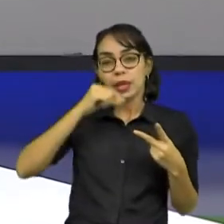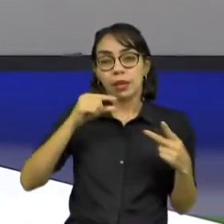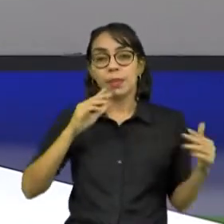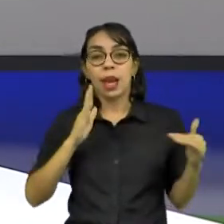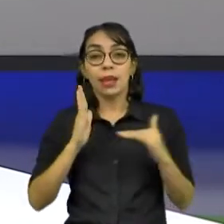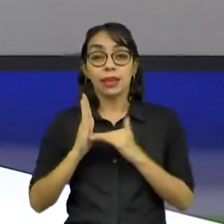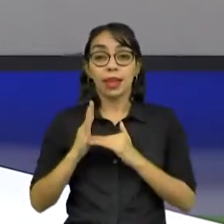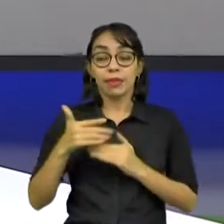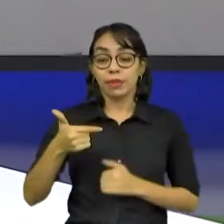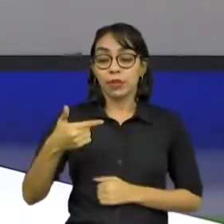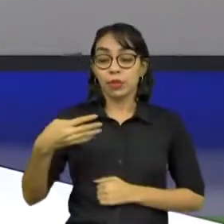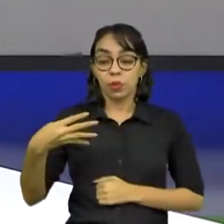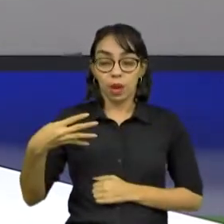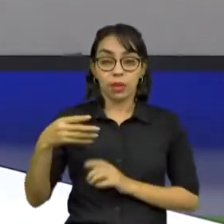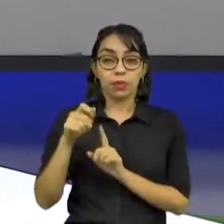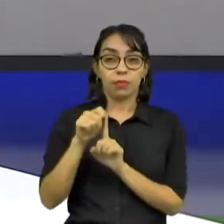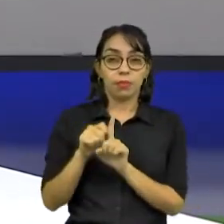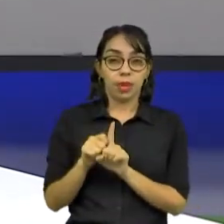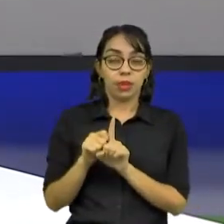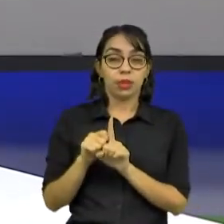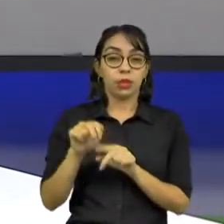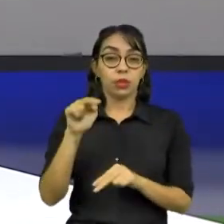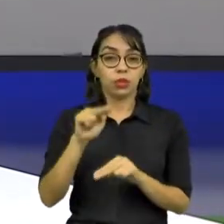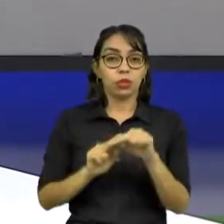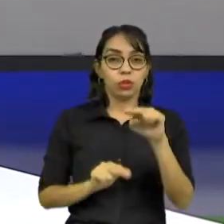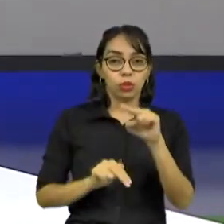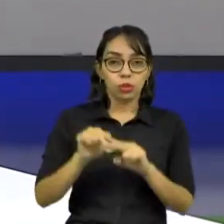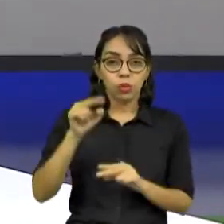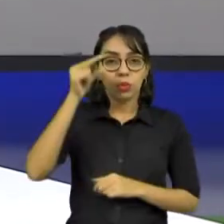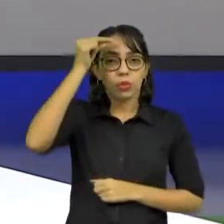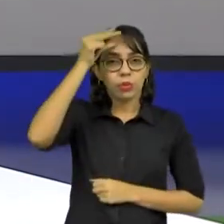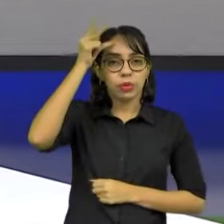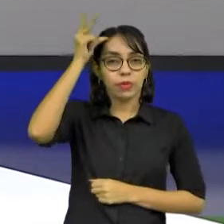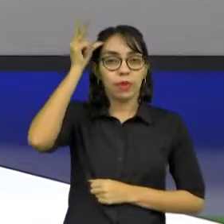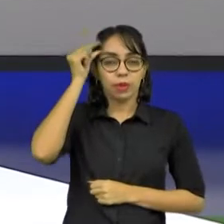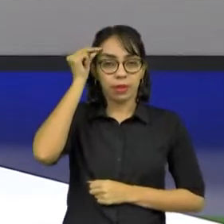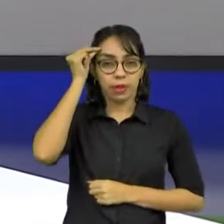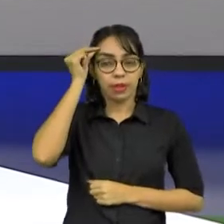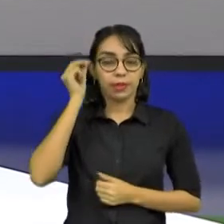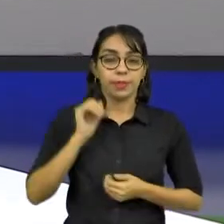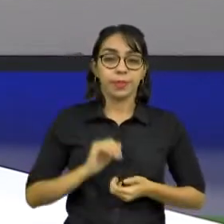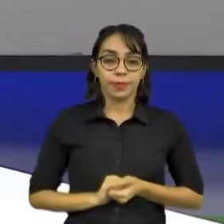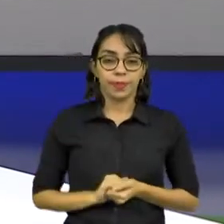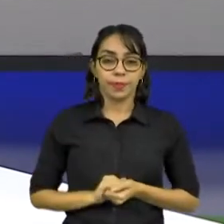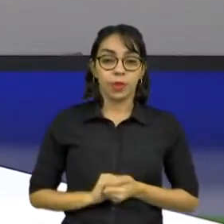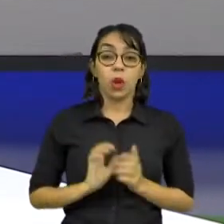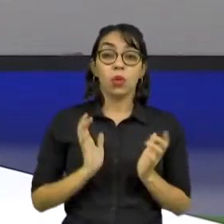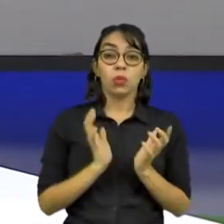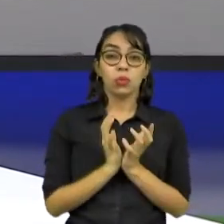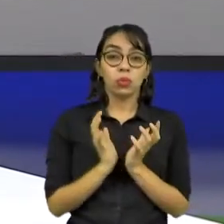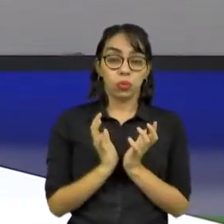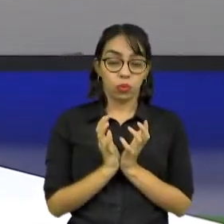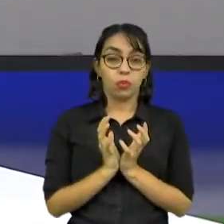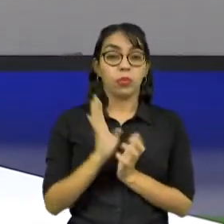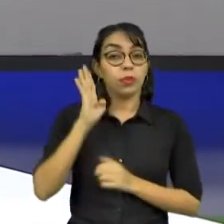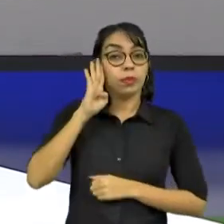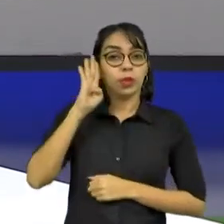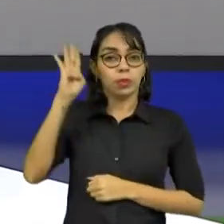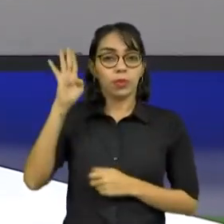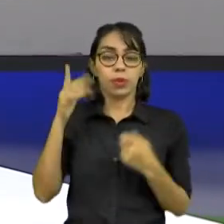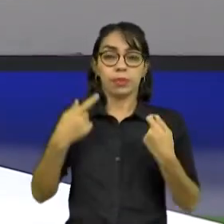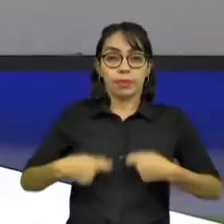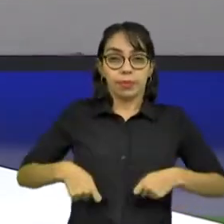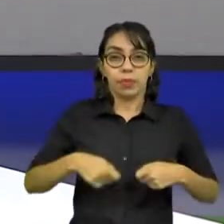junho pela Prefeitura de Fortaleza. Os grupos prioritários podem buscar os postos de saúde das 8 da